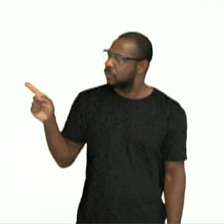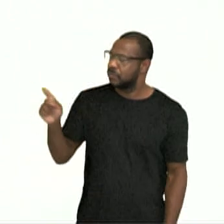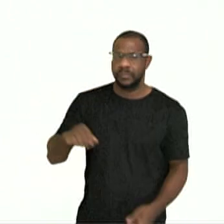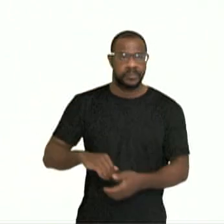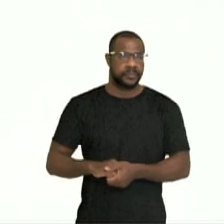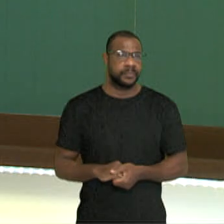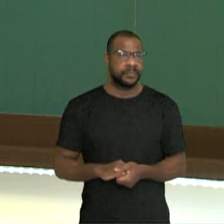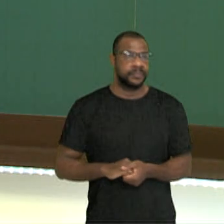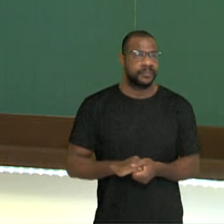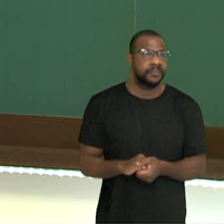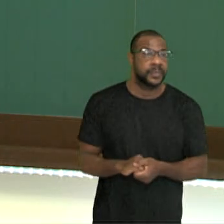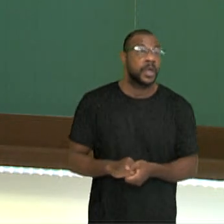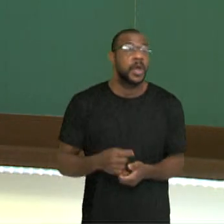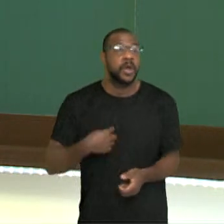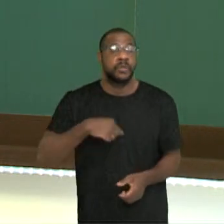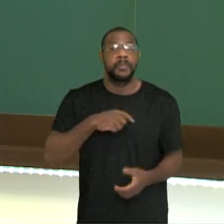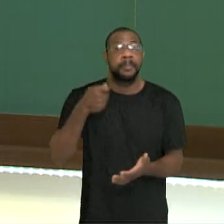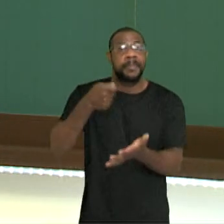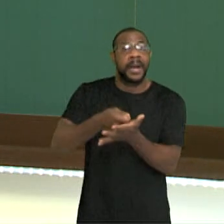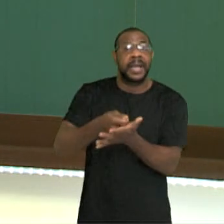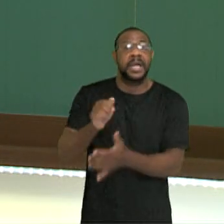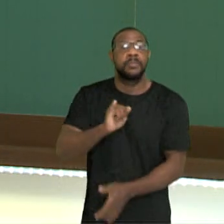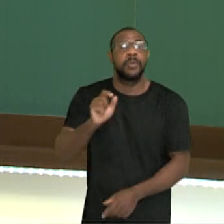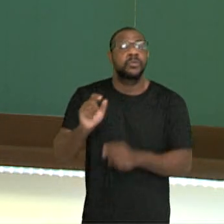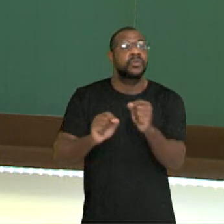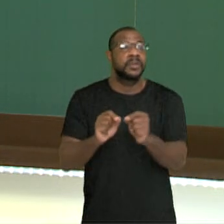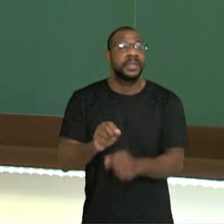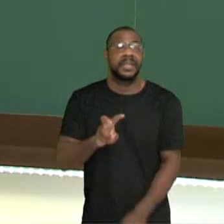por 100, nós vamos pagar de imposto R$